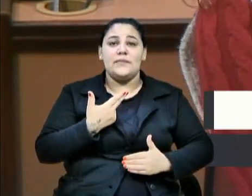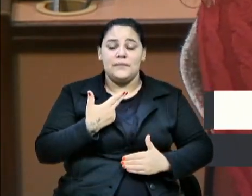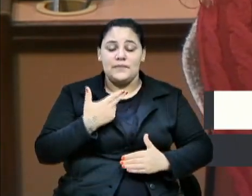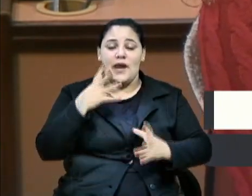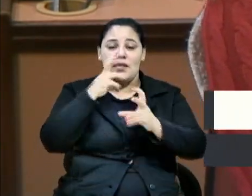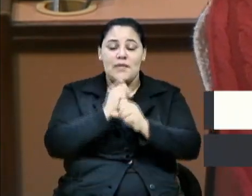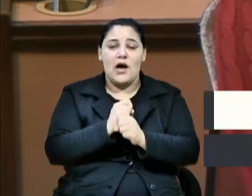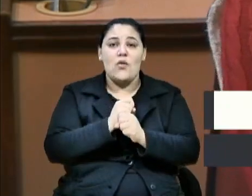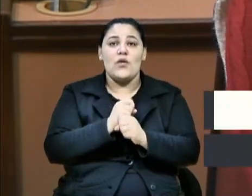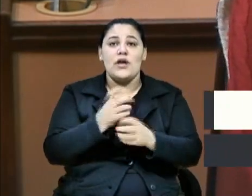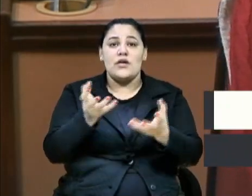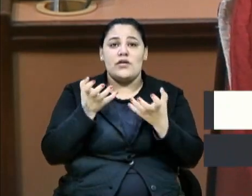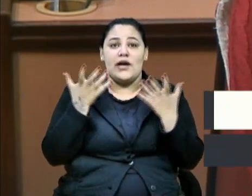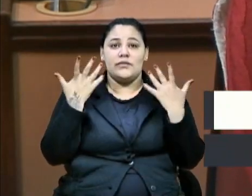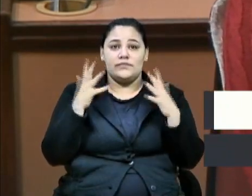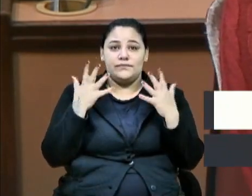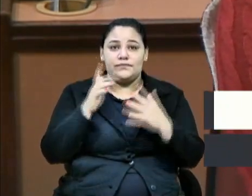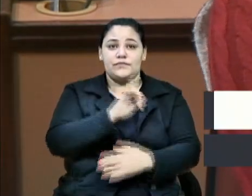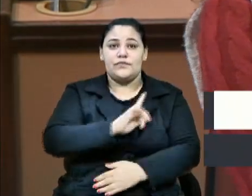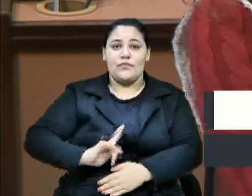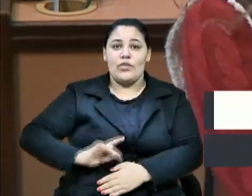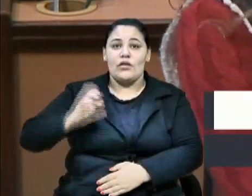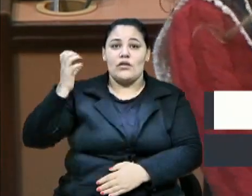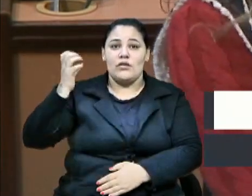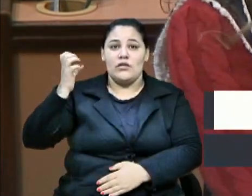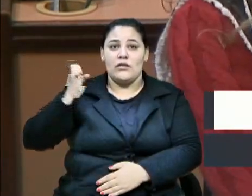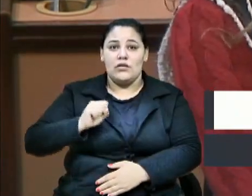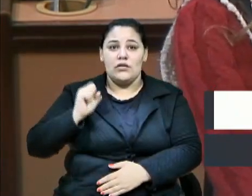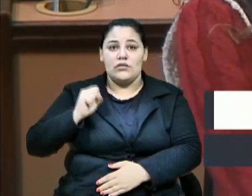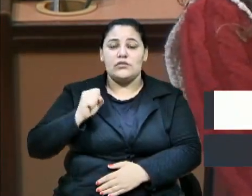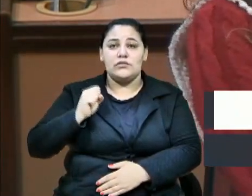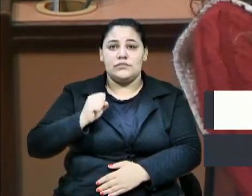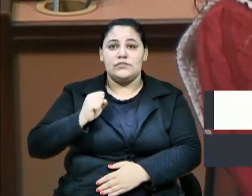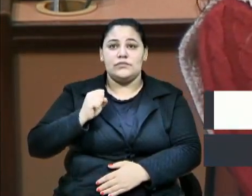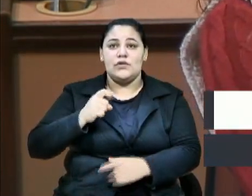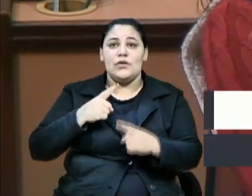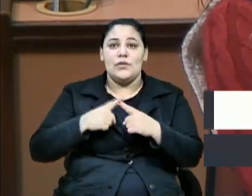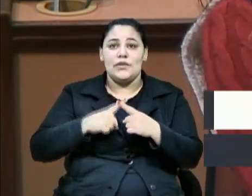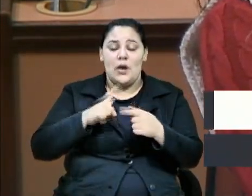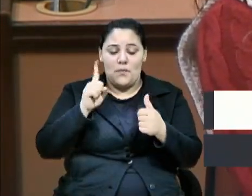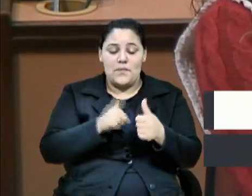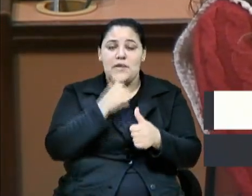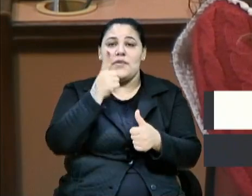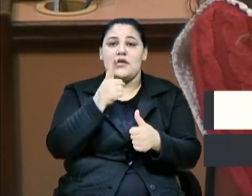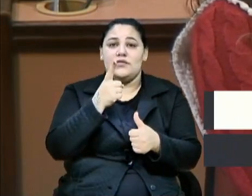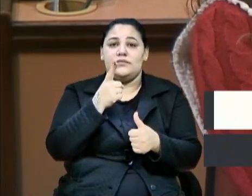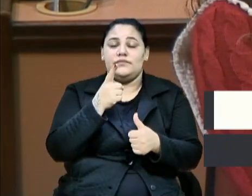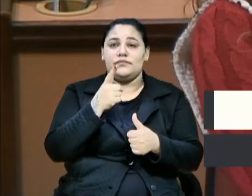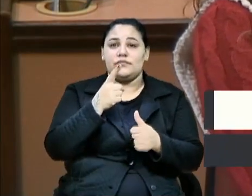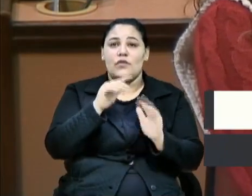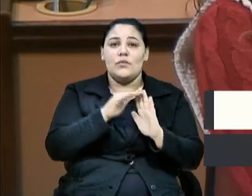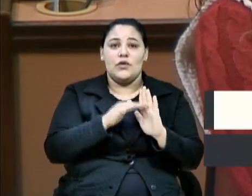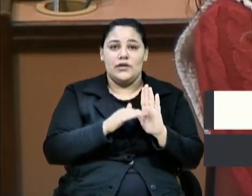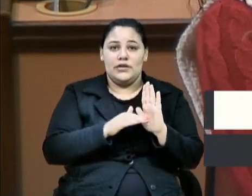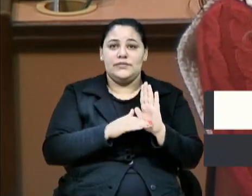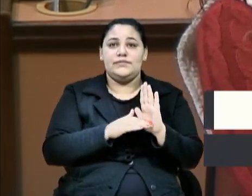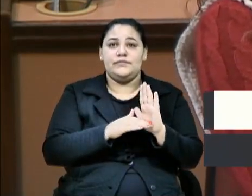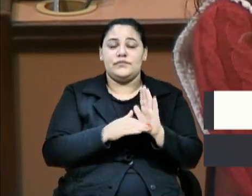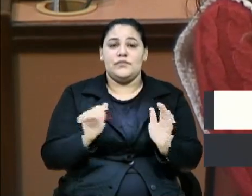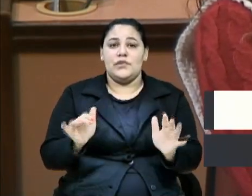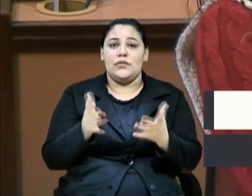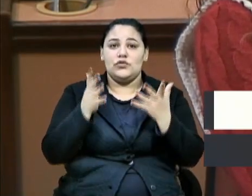com ONGs, às vezes se desestrutura a própria família em função do amor que ele tem pelos animais. Eu não sei o